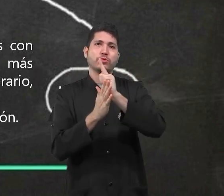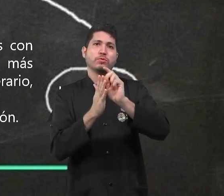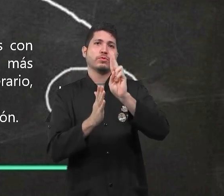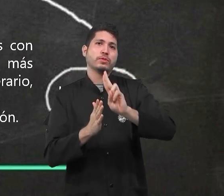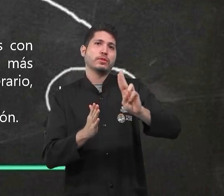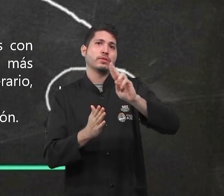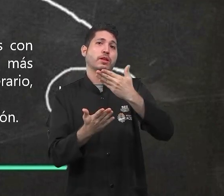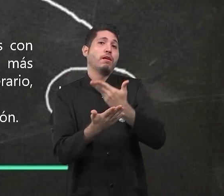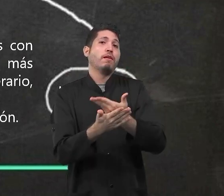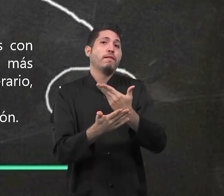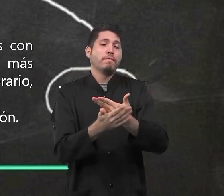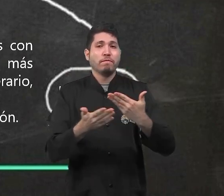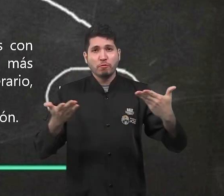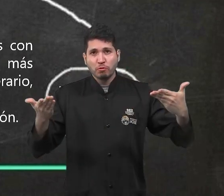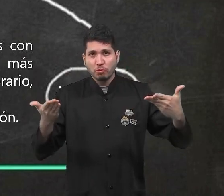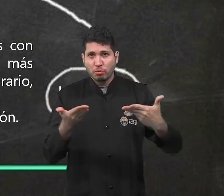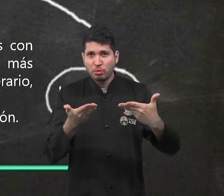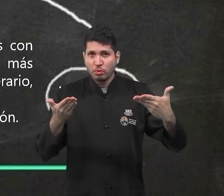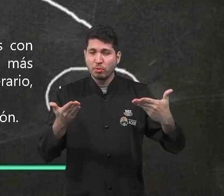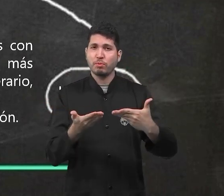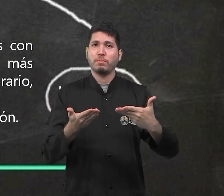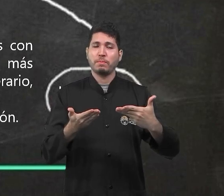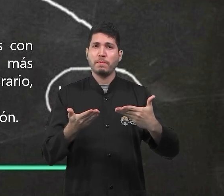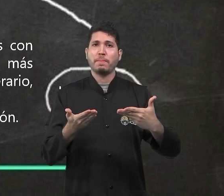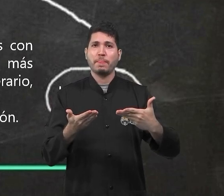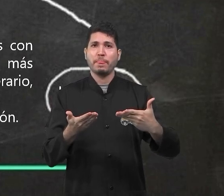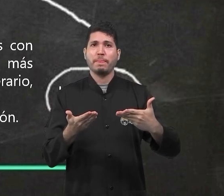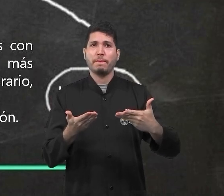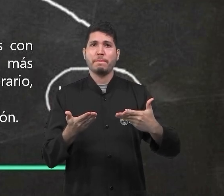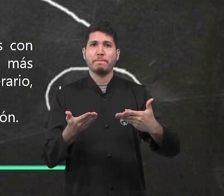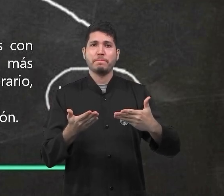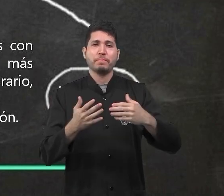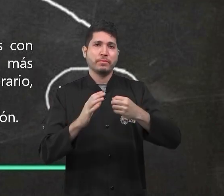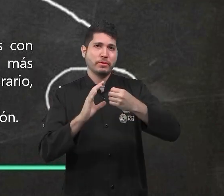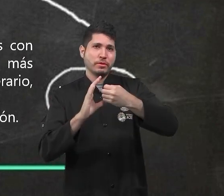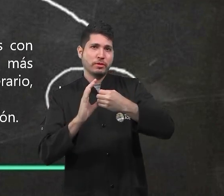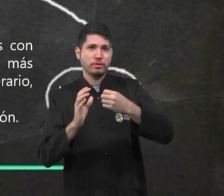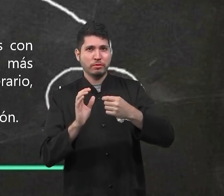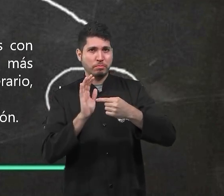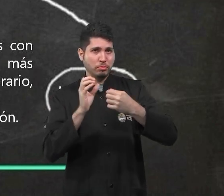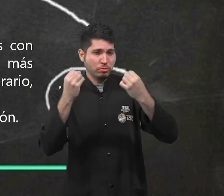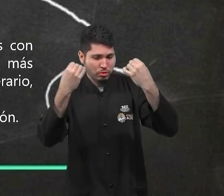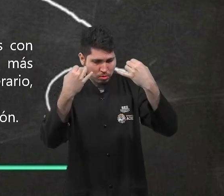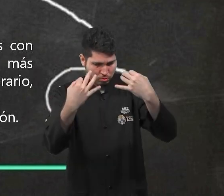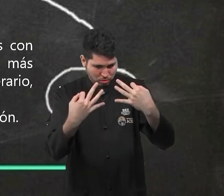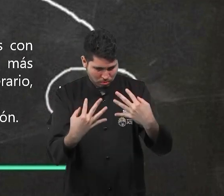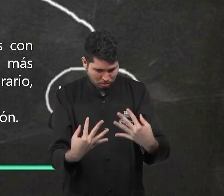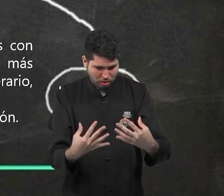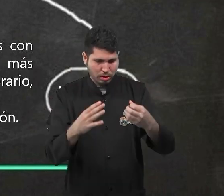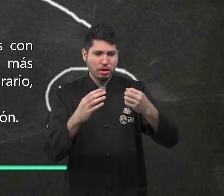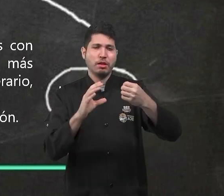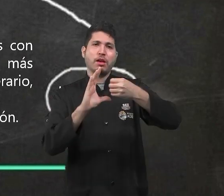Entonces tenemos o que cada característica de cada uma né, o propósito, ali o enfoque da notícia,